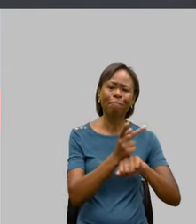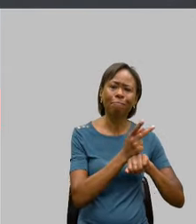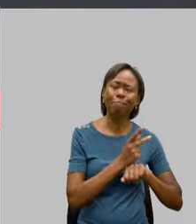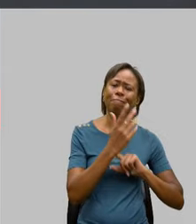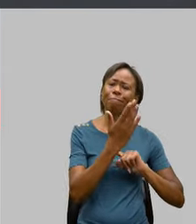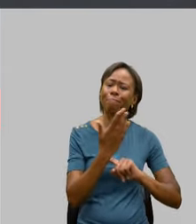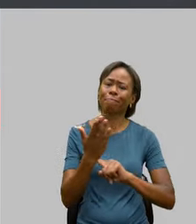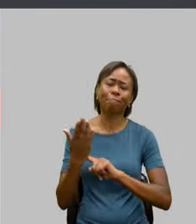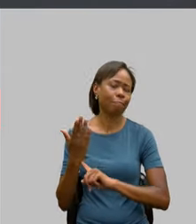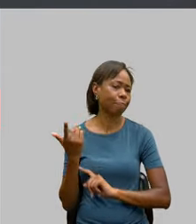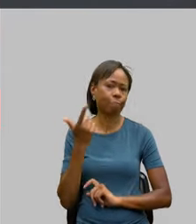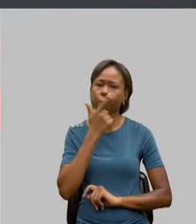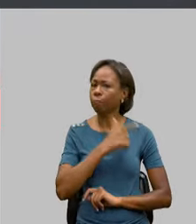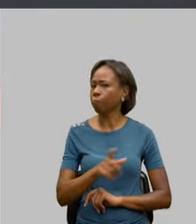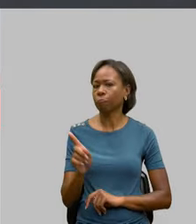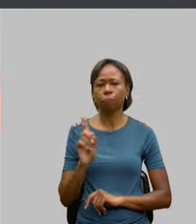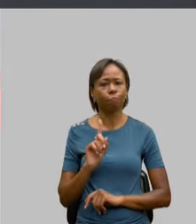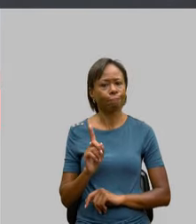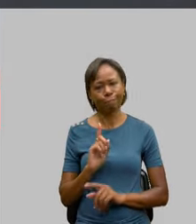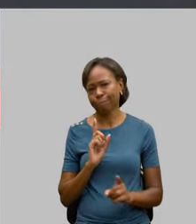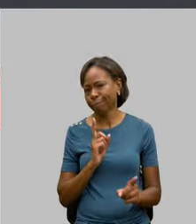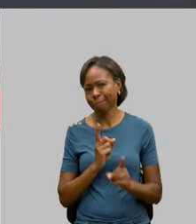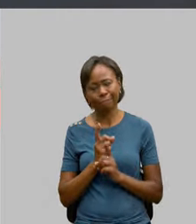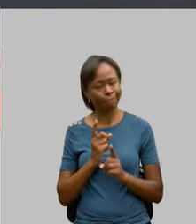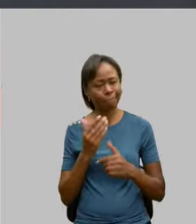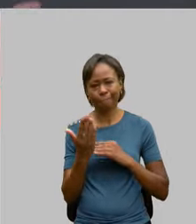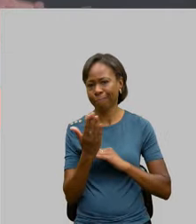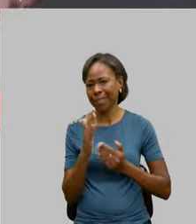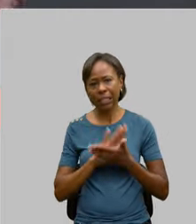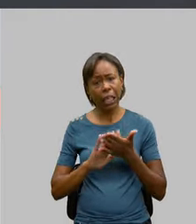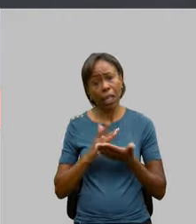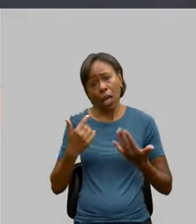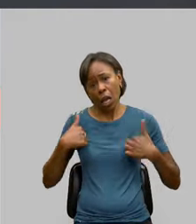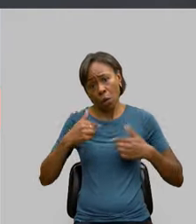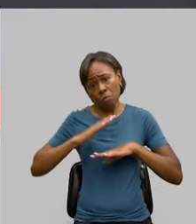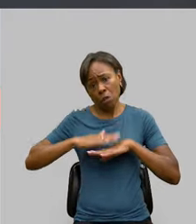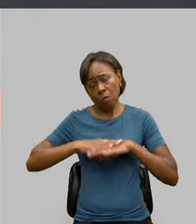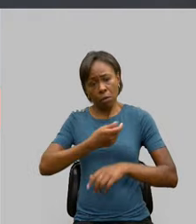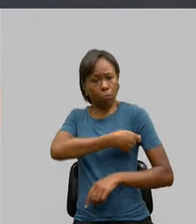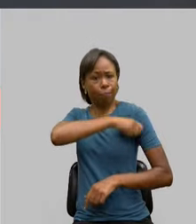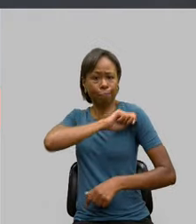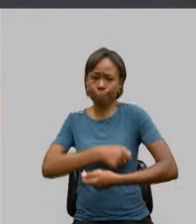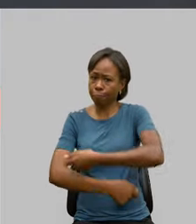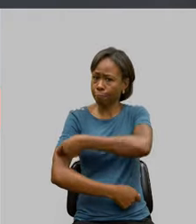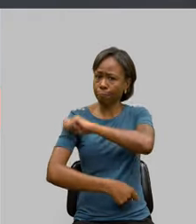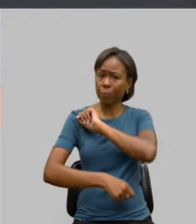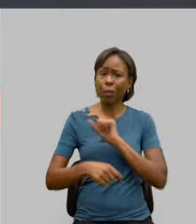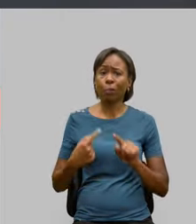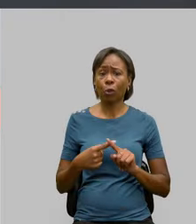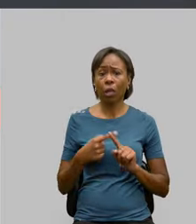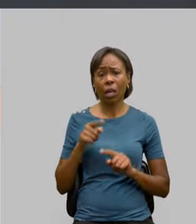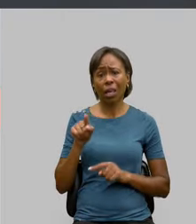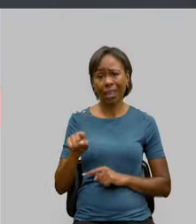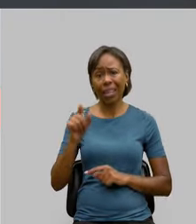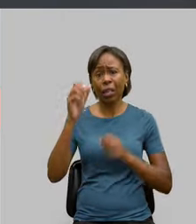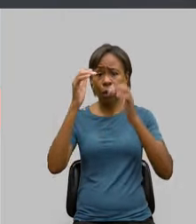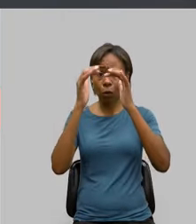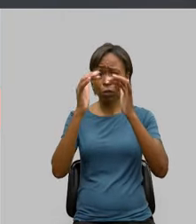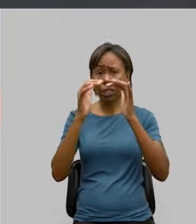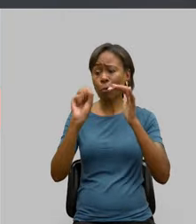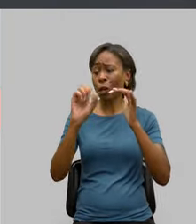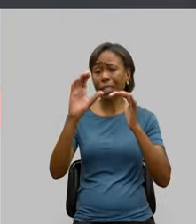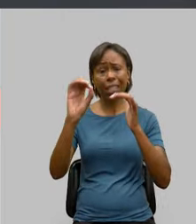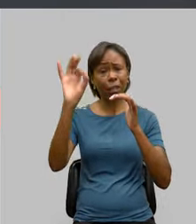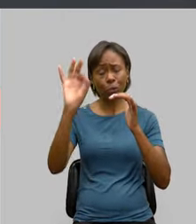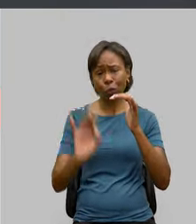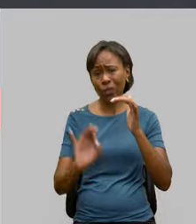não encontrei então eu tive eu tinha que arregaçar as mangas porque se ele tinha um cérebro 80% comprometido ele estava vivo